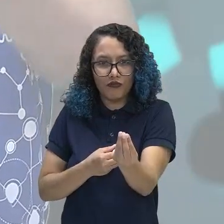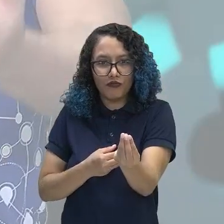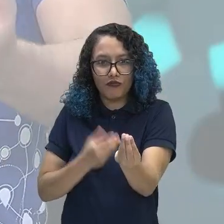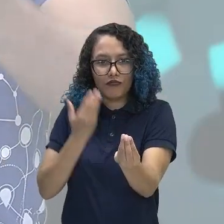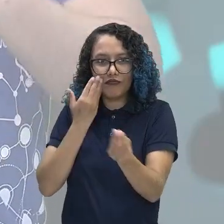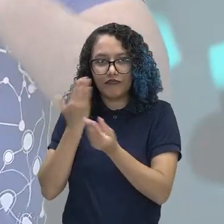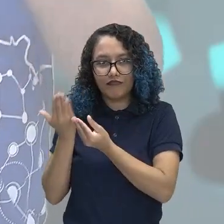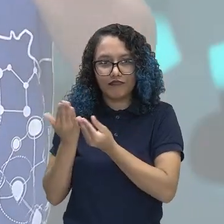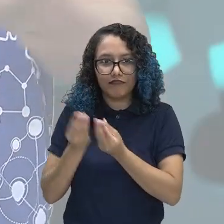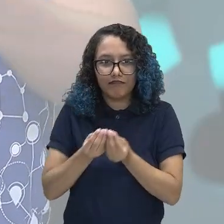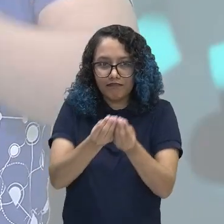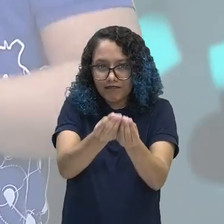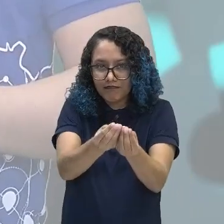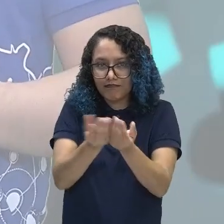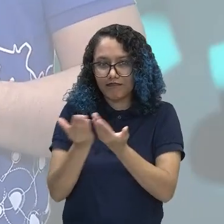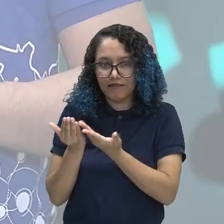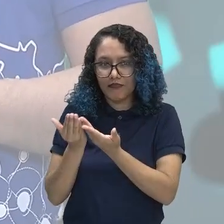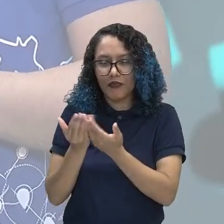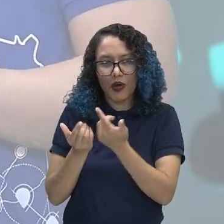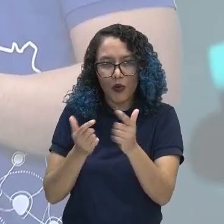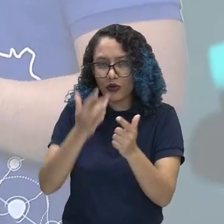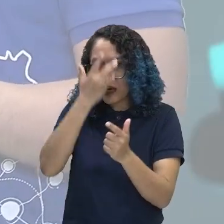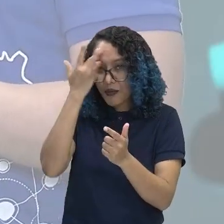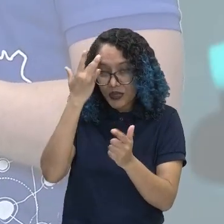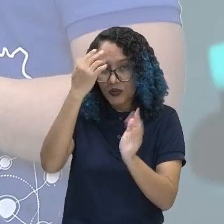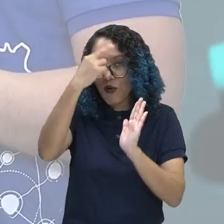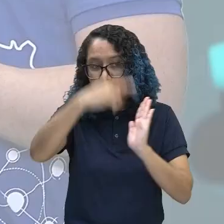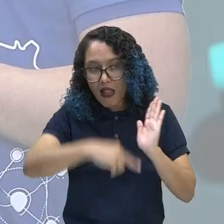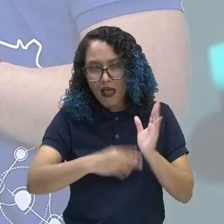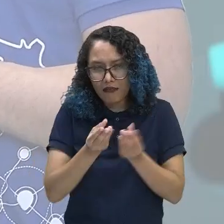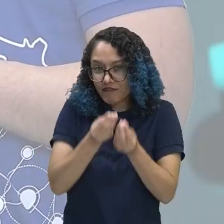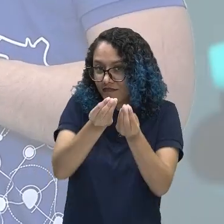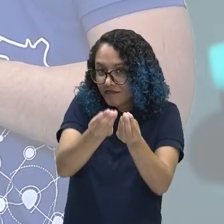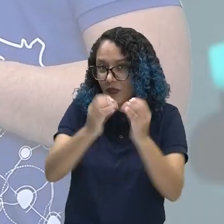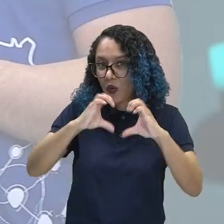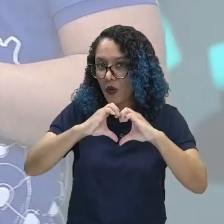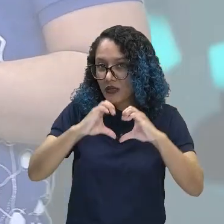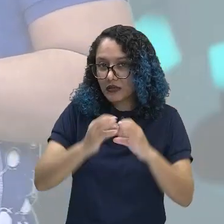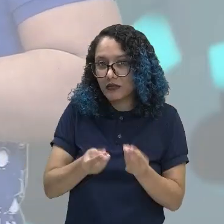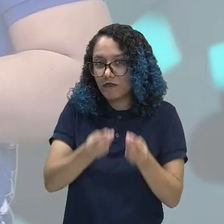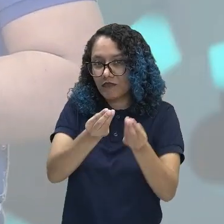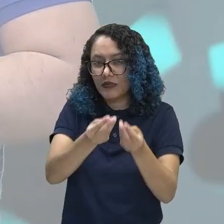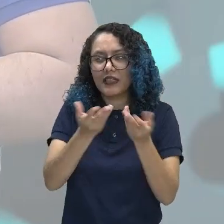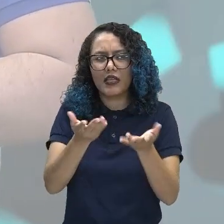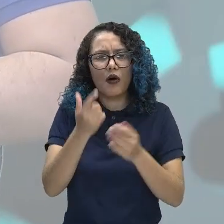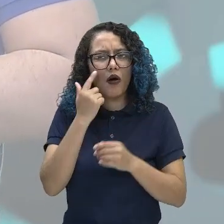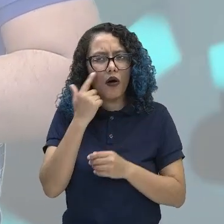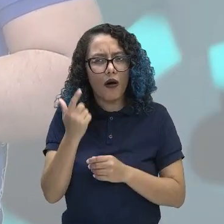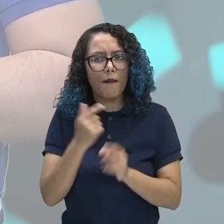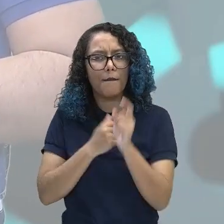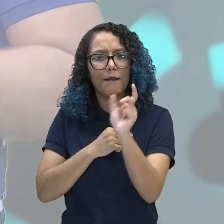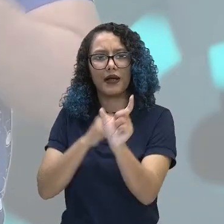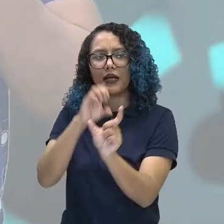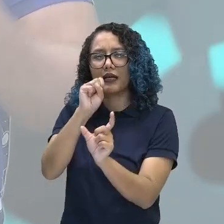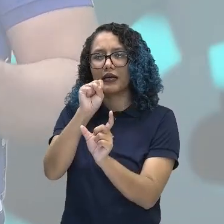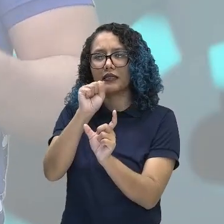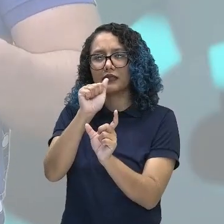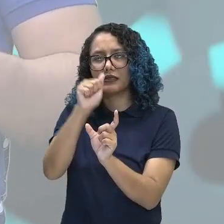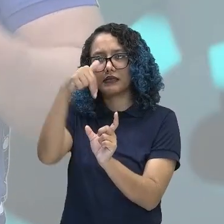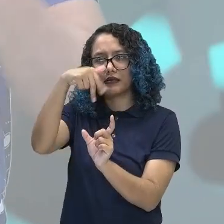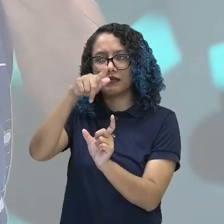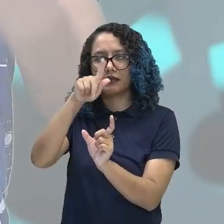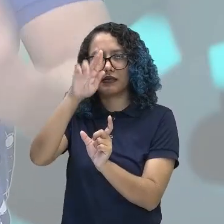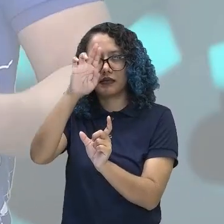coração para outra pessoa, para a pessoa que está lendo. Então, observem que a palavra sangue já nos dá a